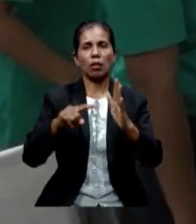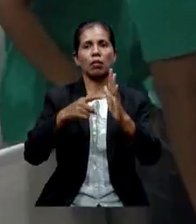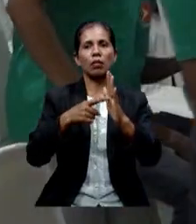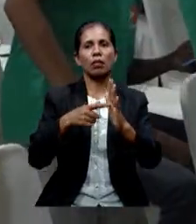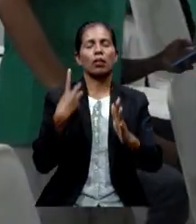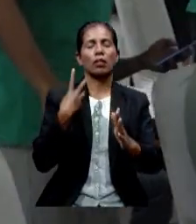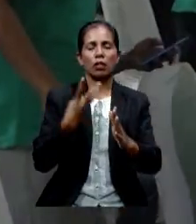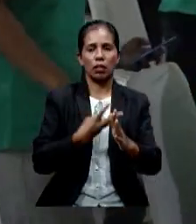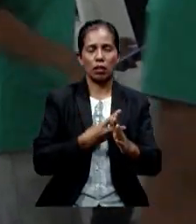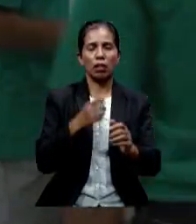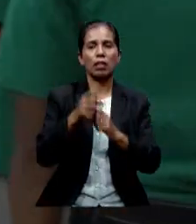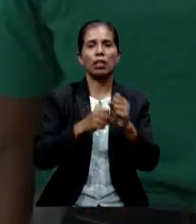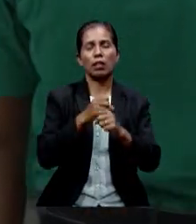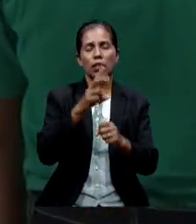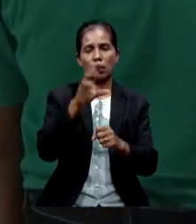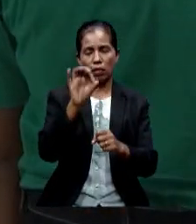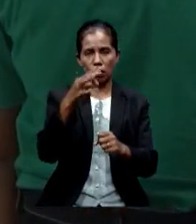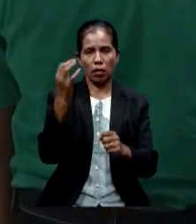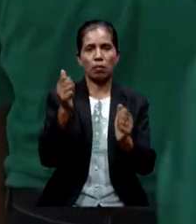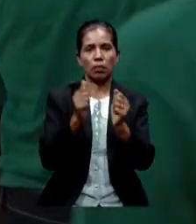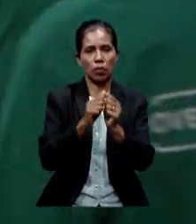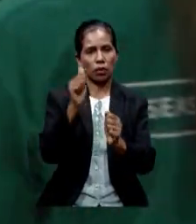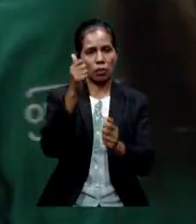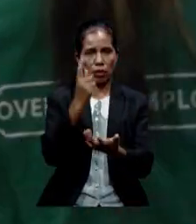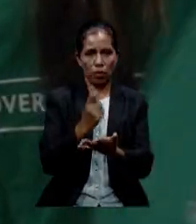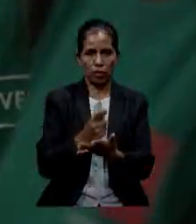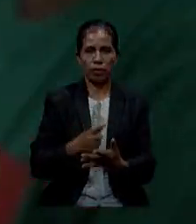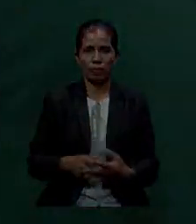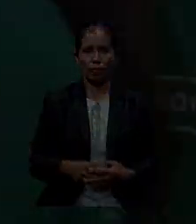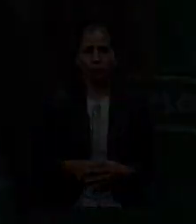tenerirua sanul resin sia, hamutu criunsanulum. Lamberto da Silva, GMN.